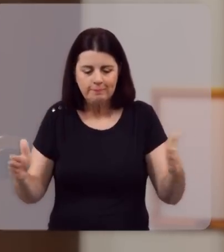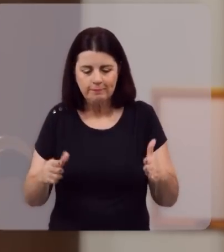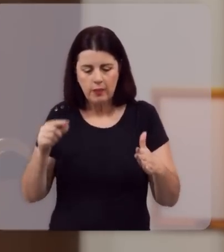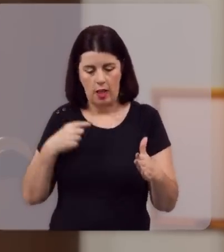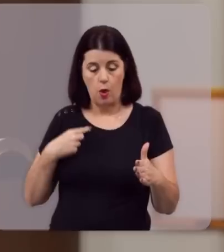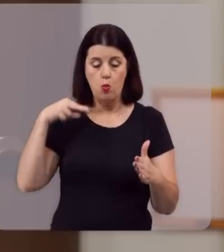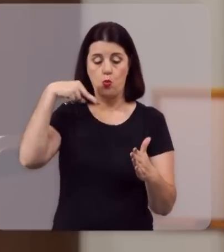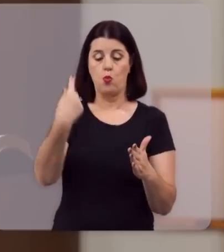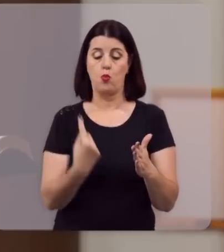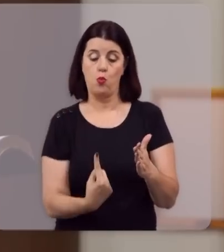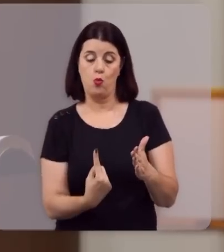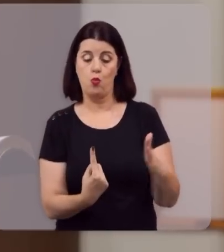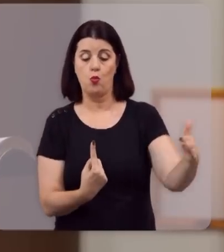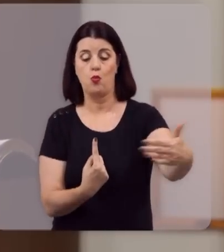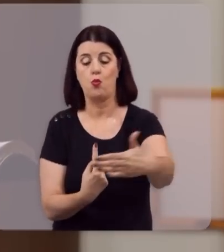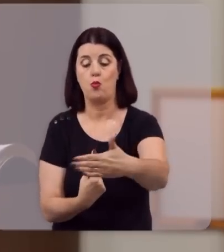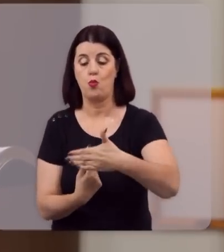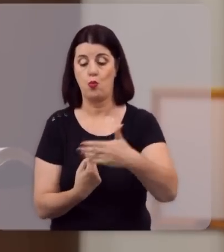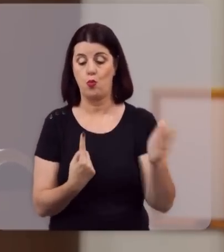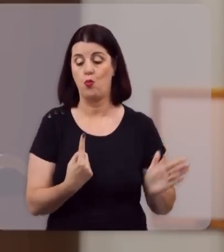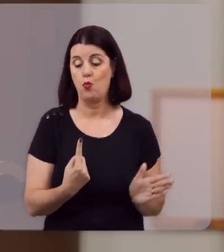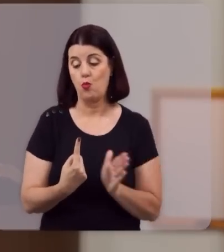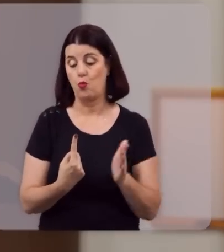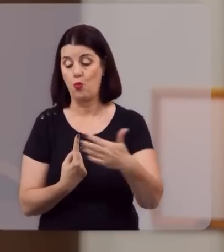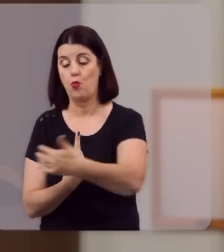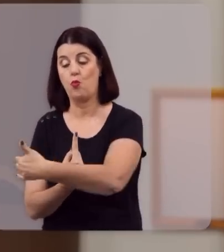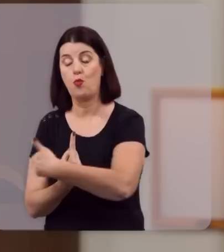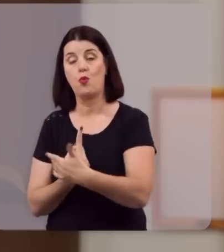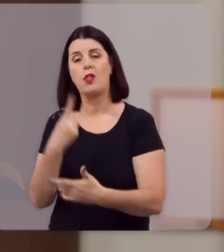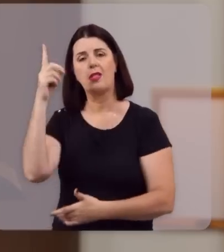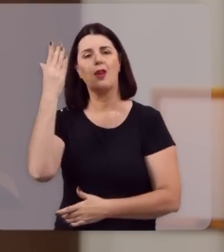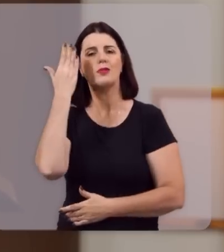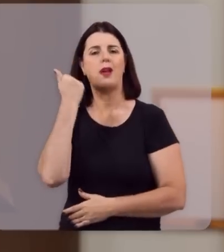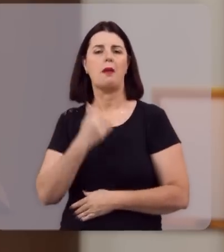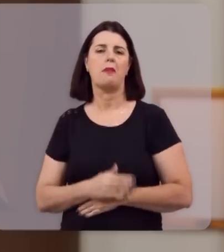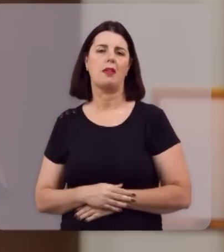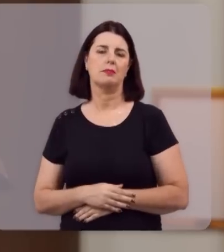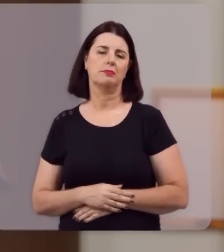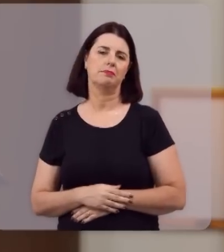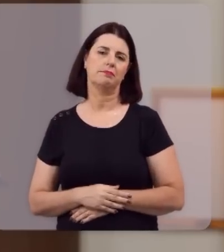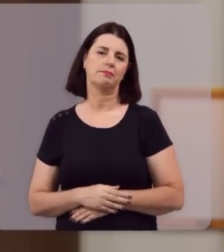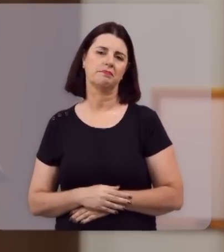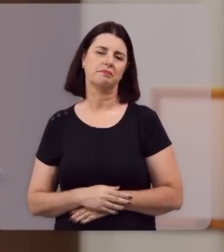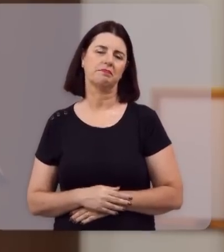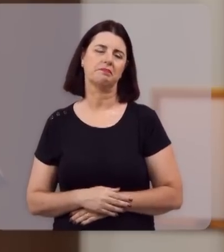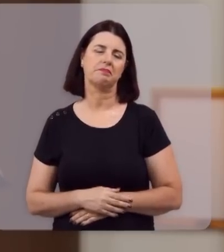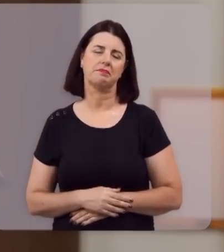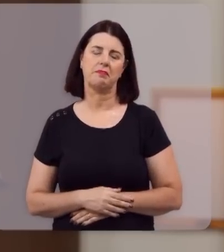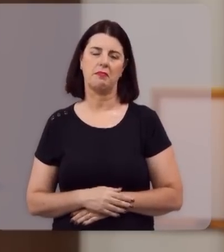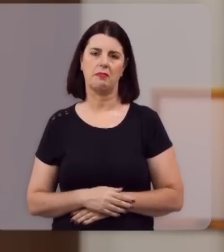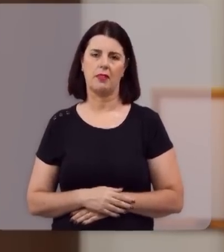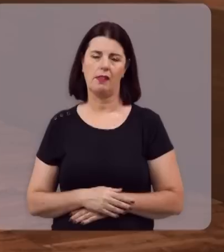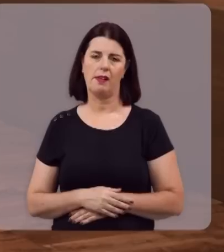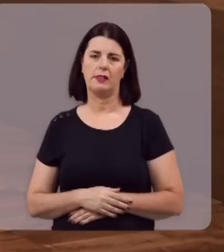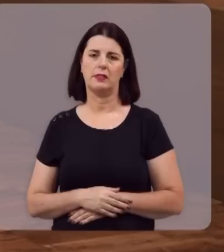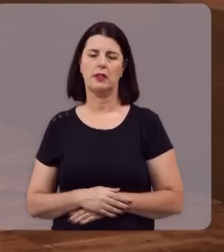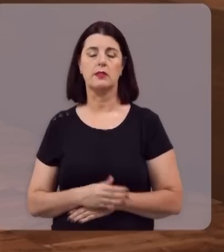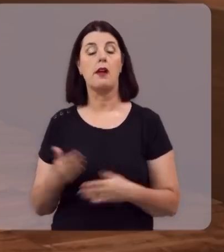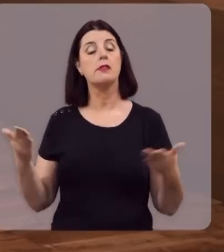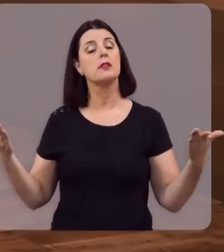unisciência Divina pelo conhecimento pleno e completo total de Deus a seu respeito